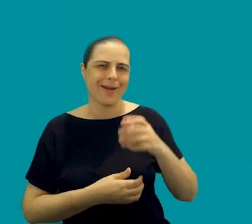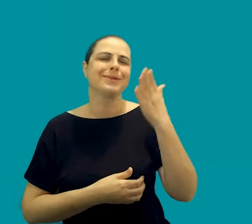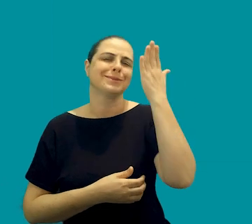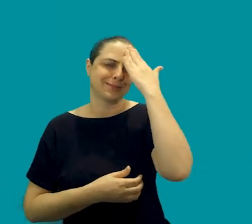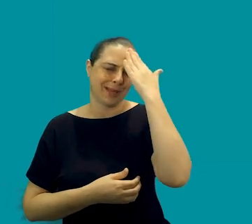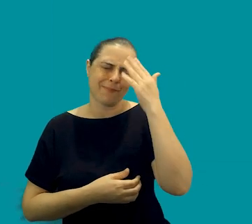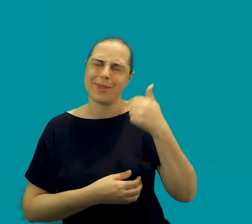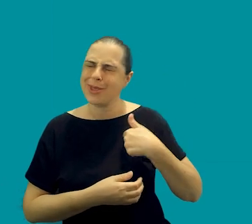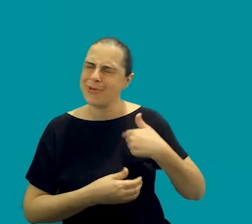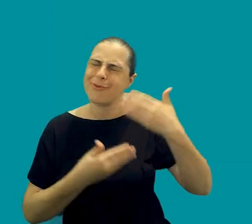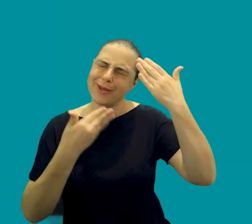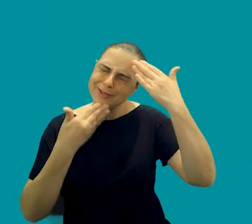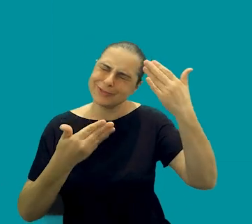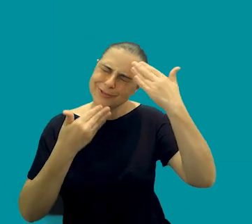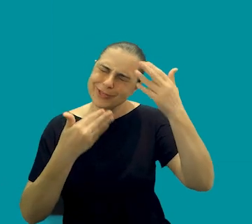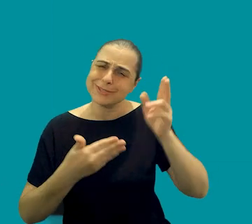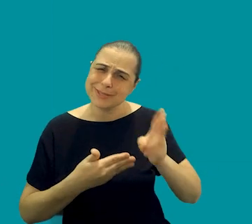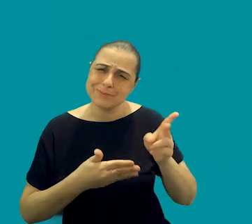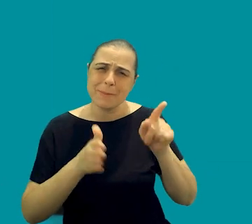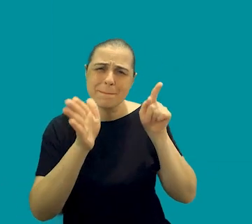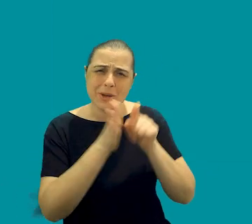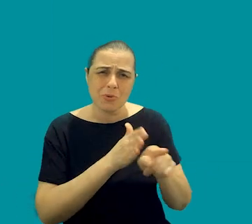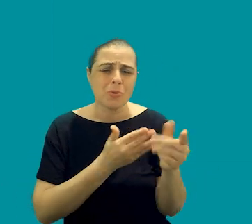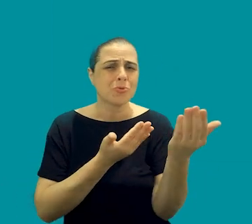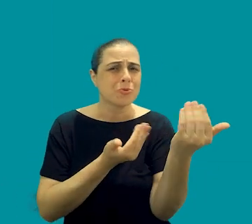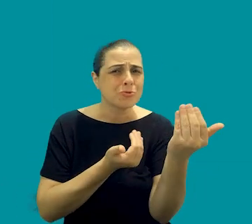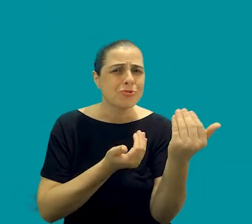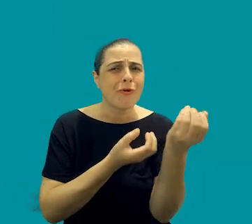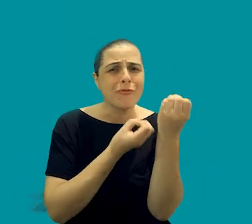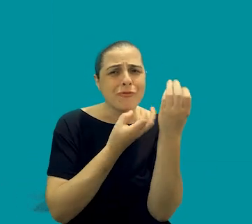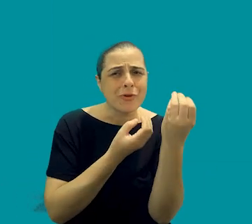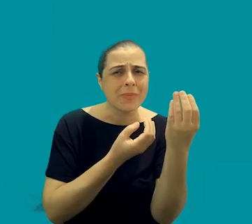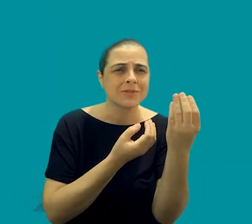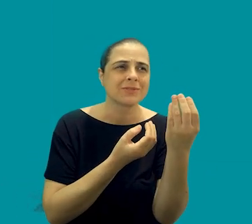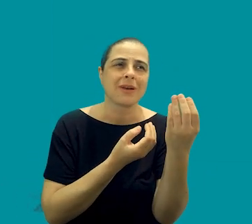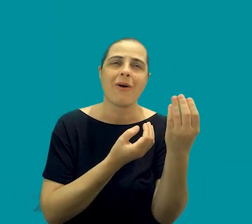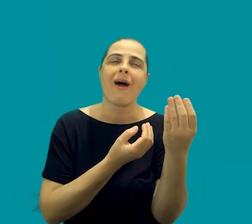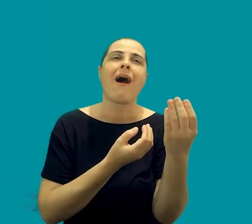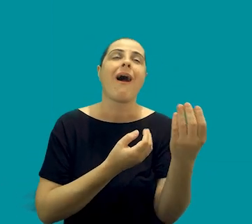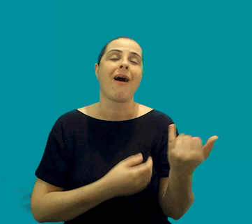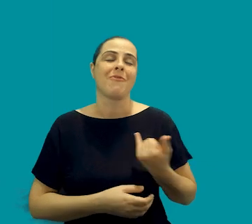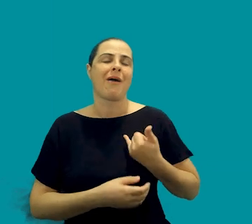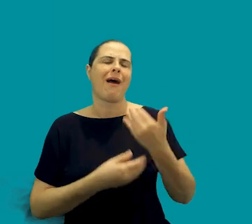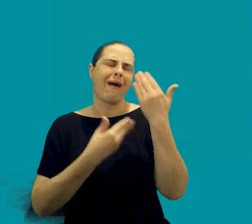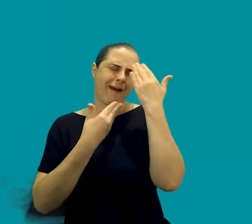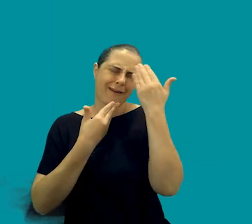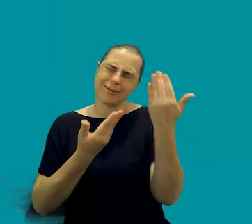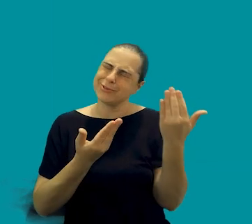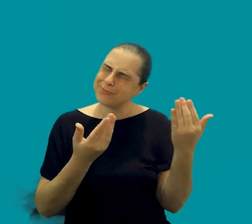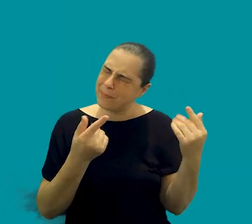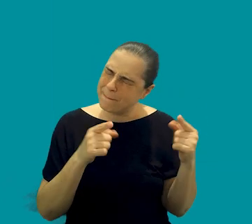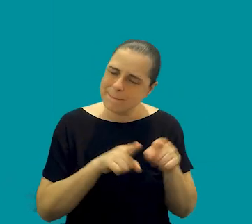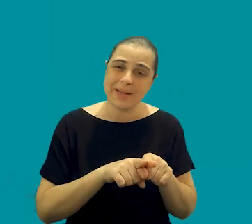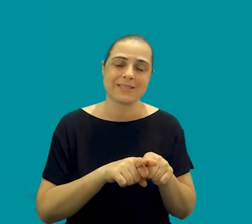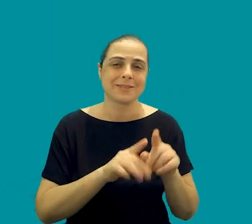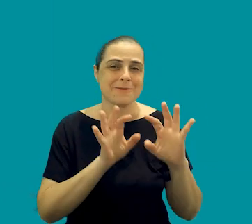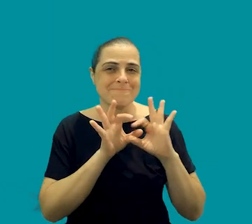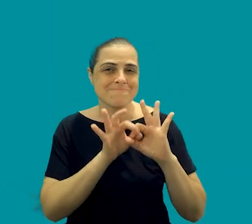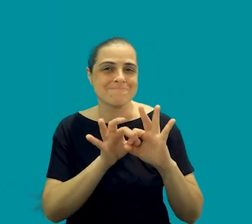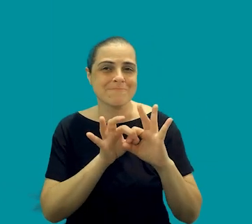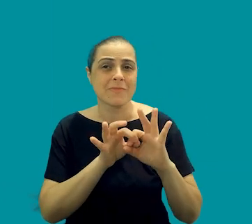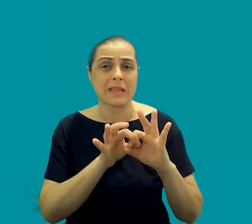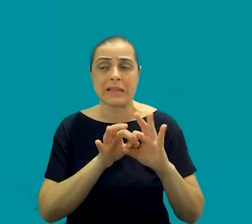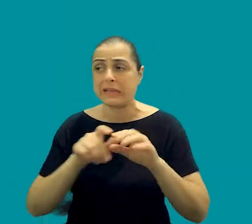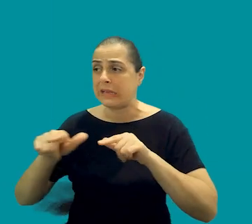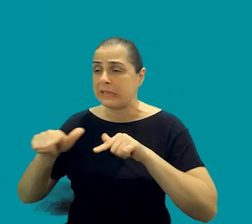vez que a gente se fala, que eu falo de algum jovem, que eu procuro alguma informação, eu não deixo de agradecer a parceria, em meio a tantos